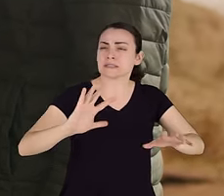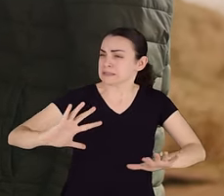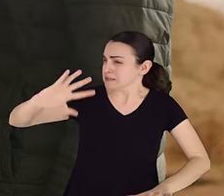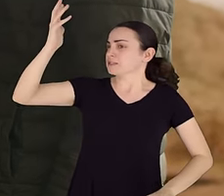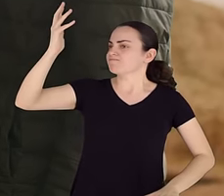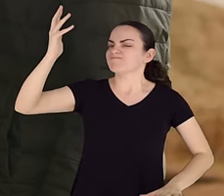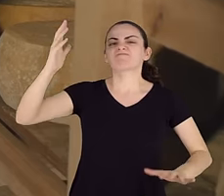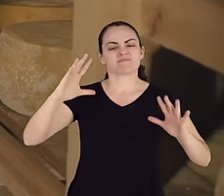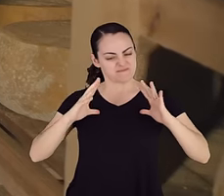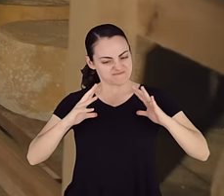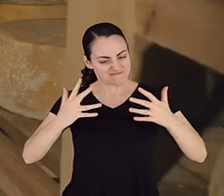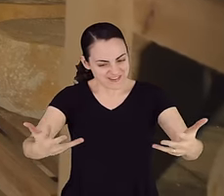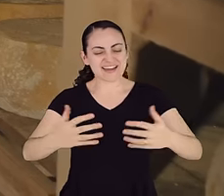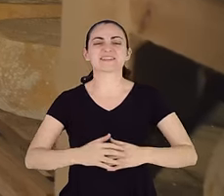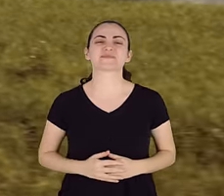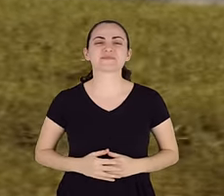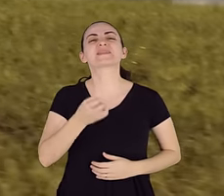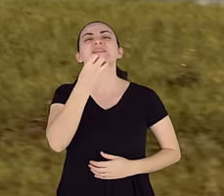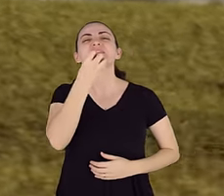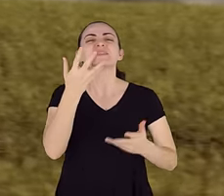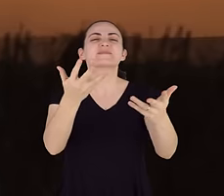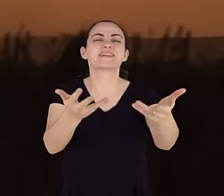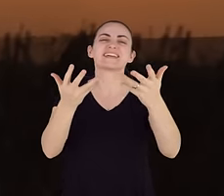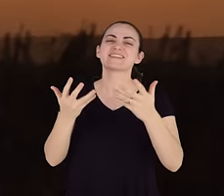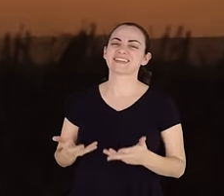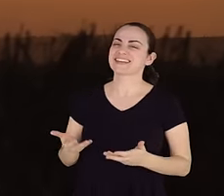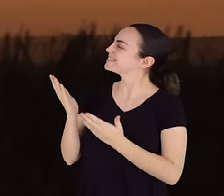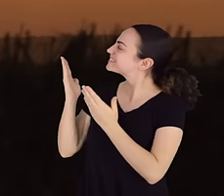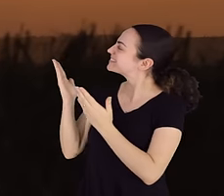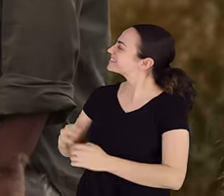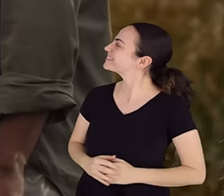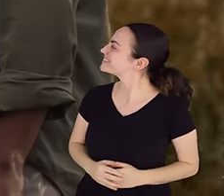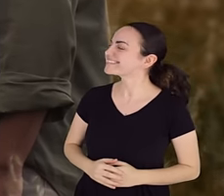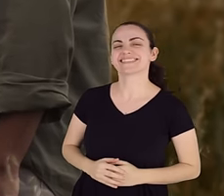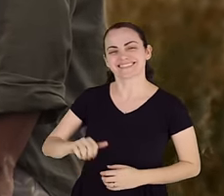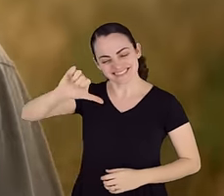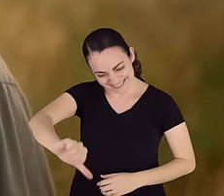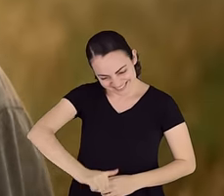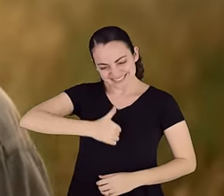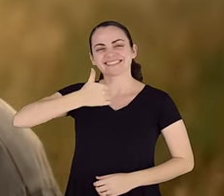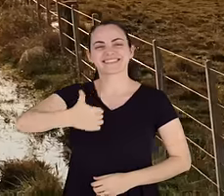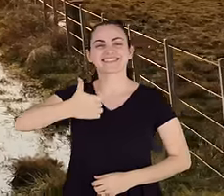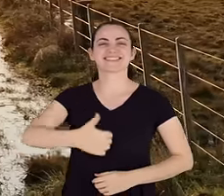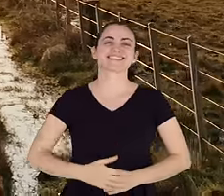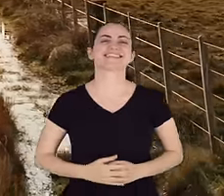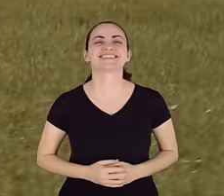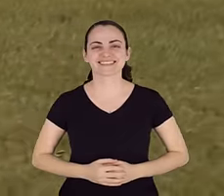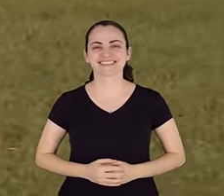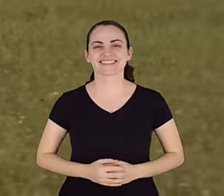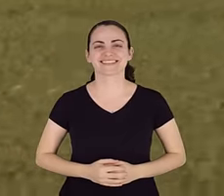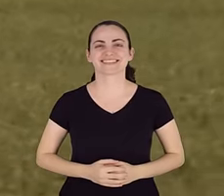desafio é grande, mas a nossa coragem também. Bem-vindo à Expo Inter. Superar é da nossa